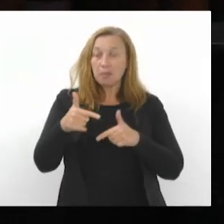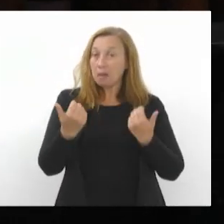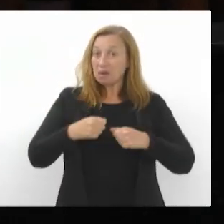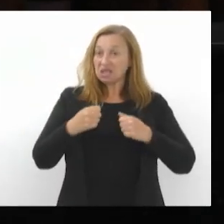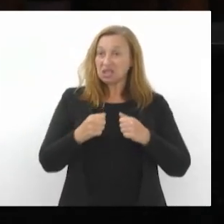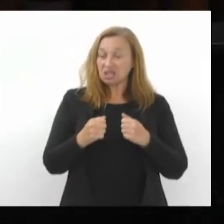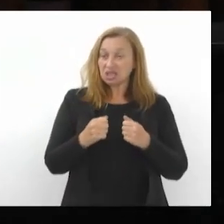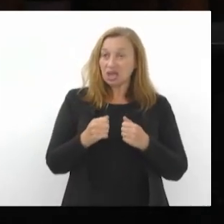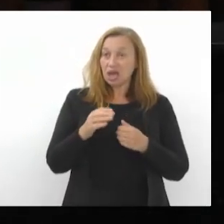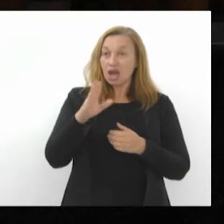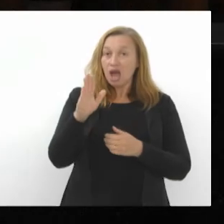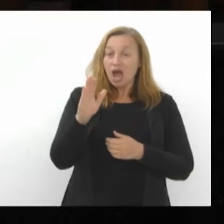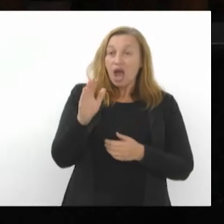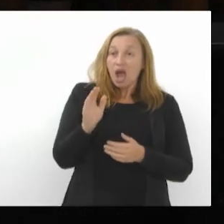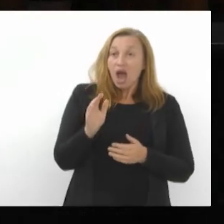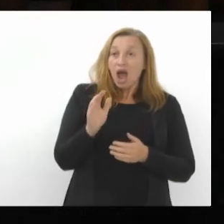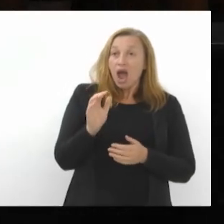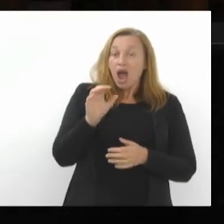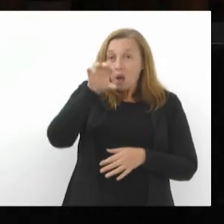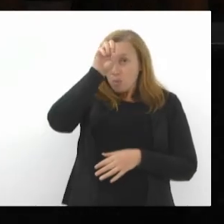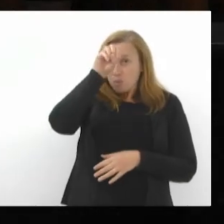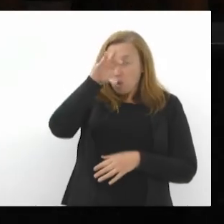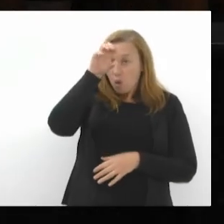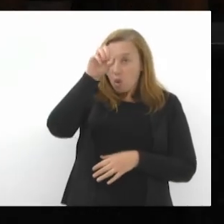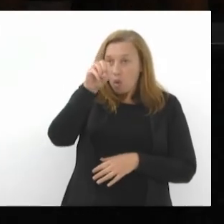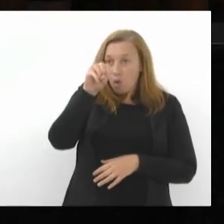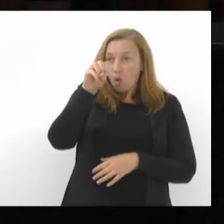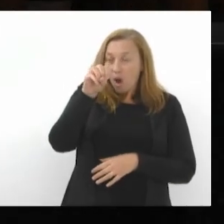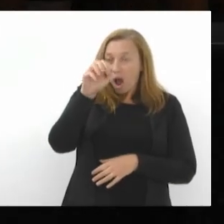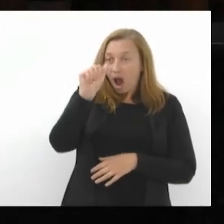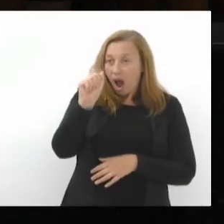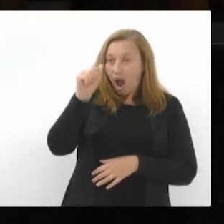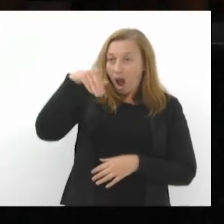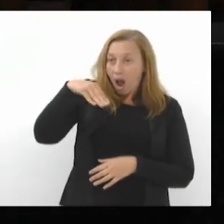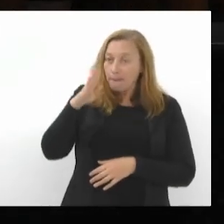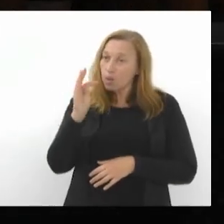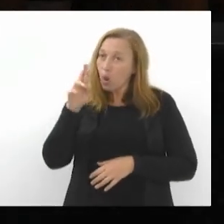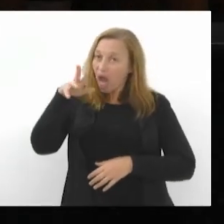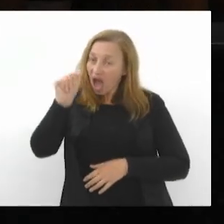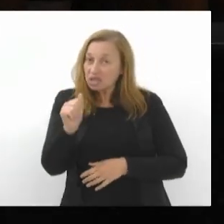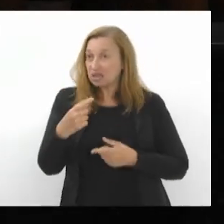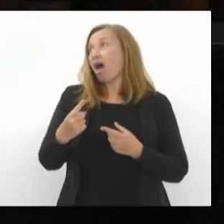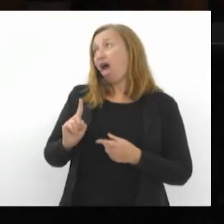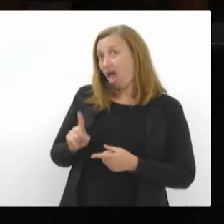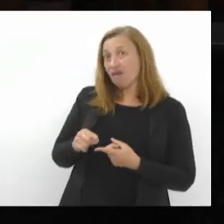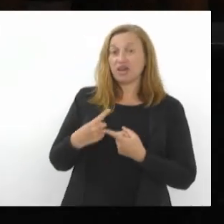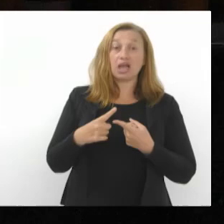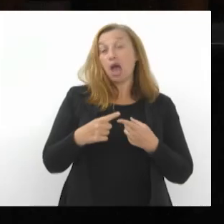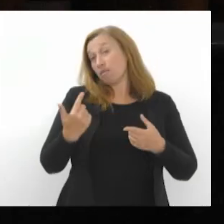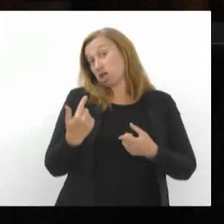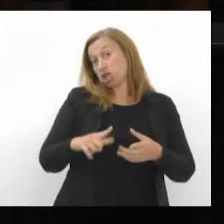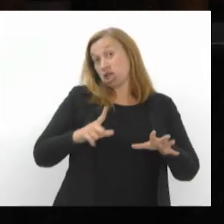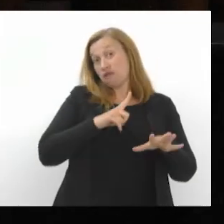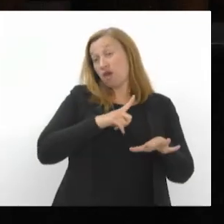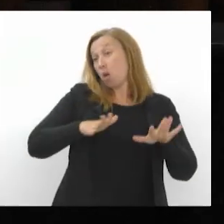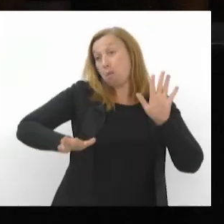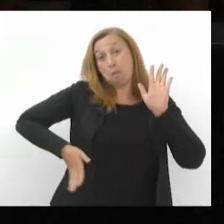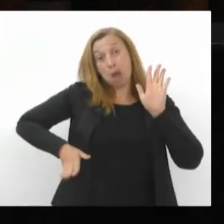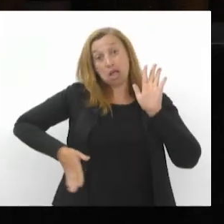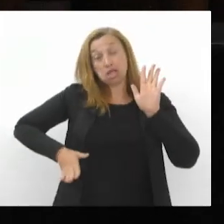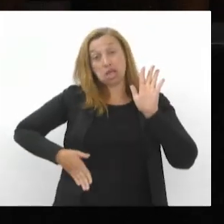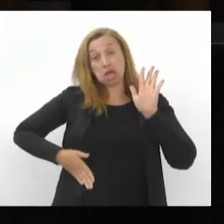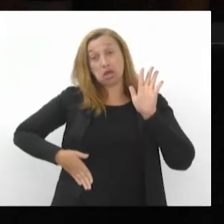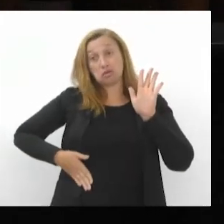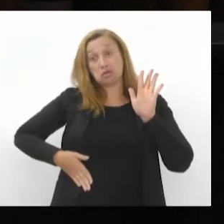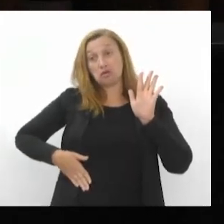ambulância. Tem que ter uma ambulância para caso tenha um vagabundo, né, alvejado, tem que salvar a vida